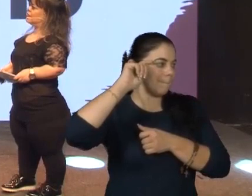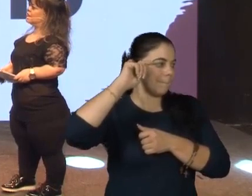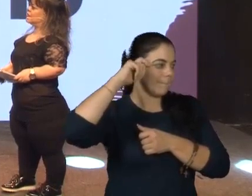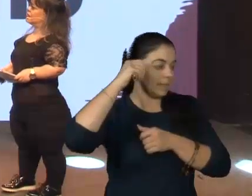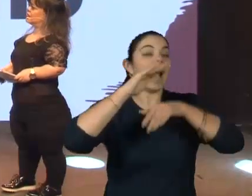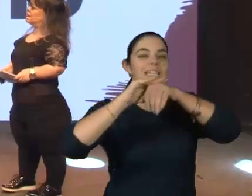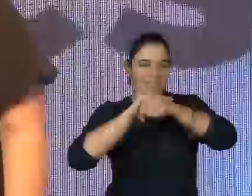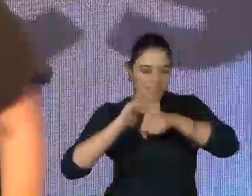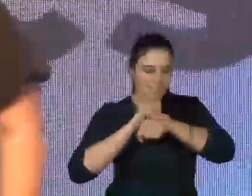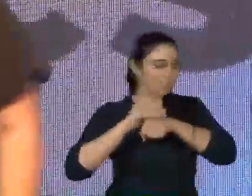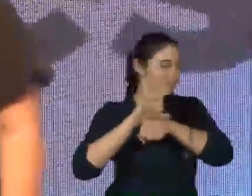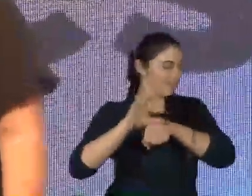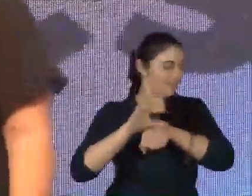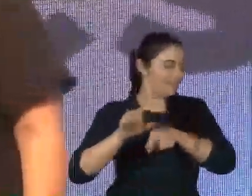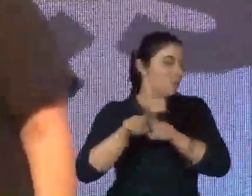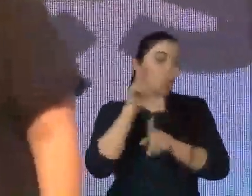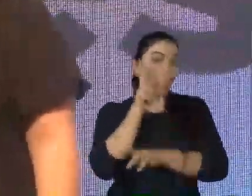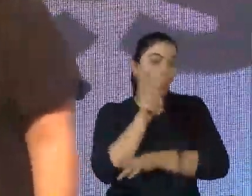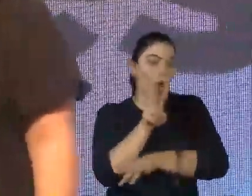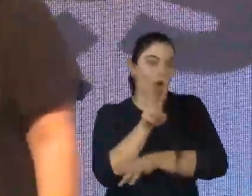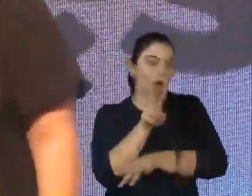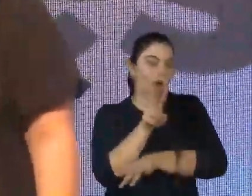É castanho. E os seus olhos?